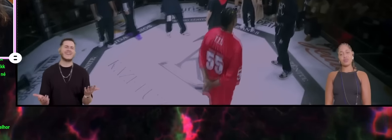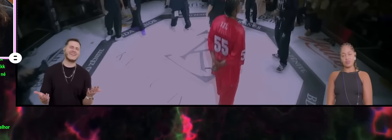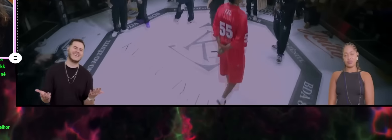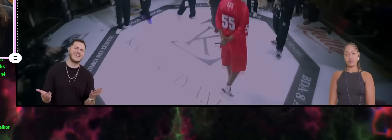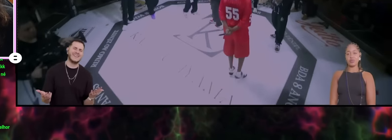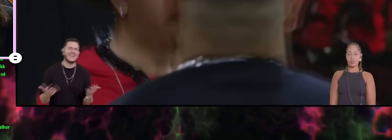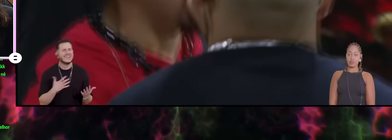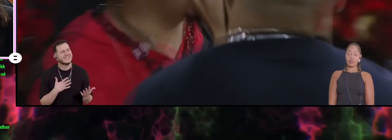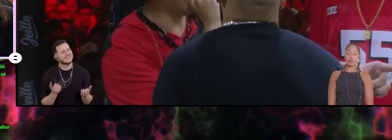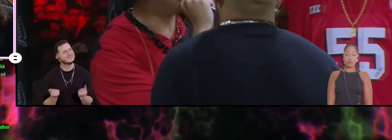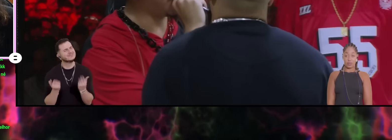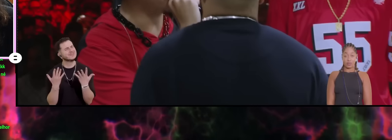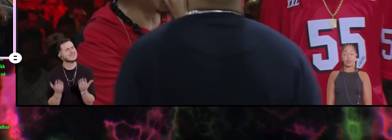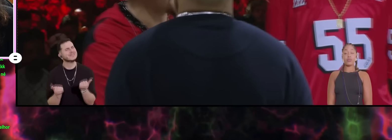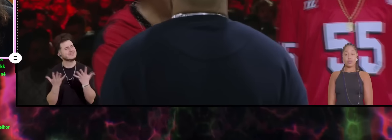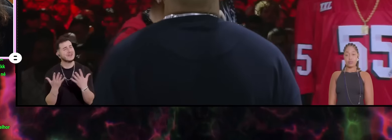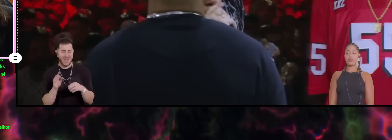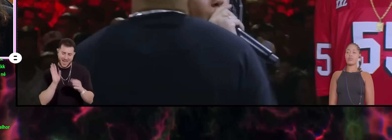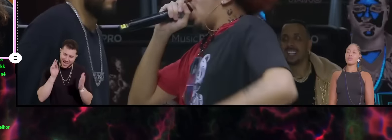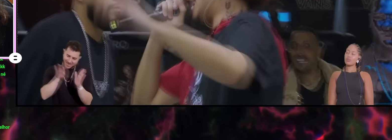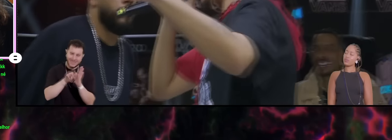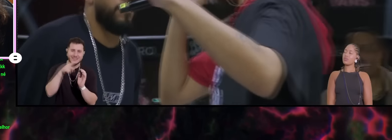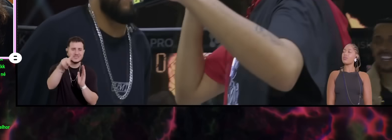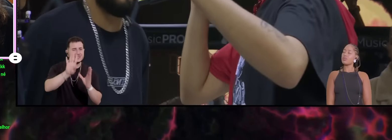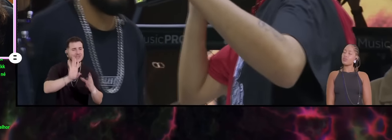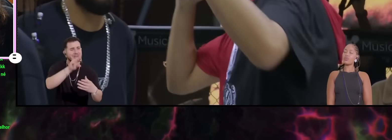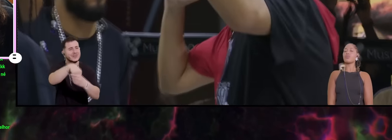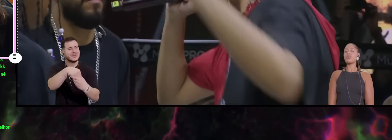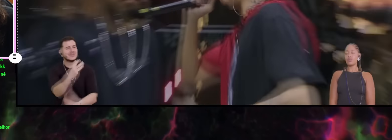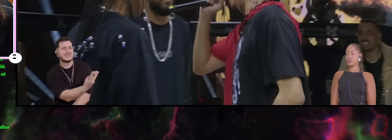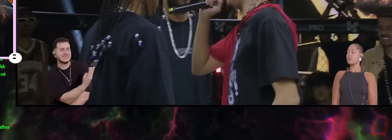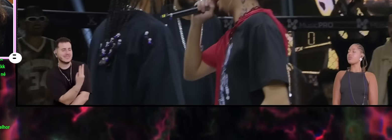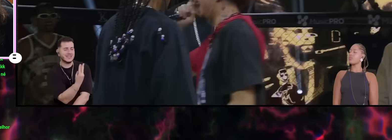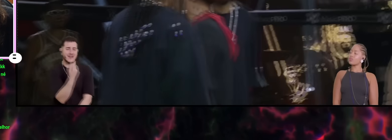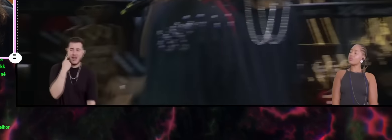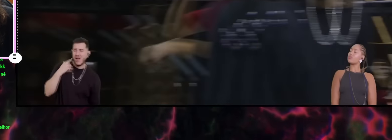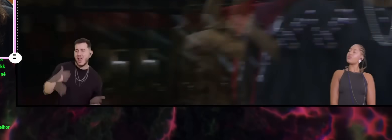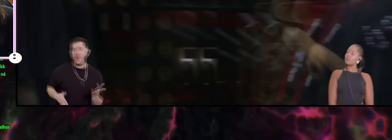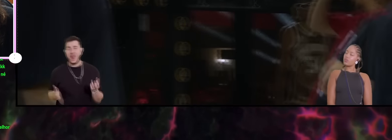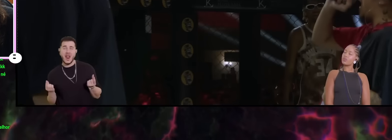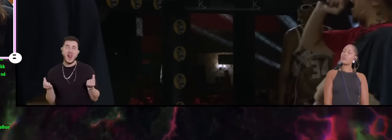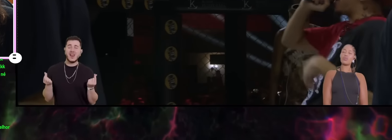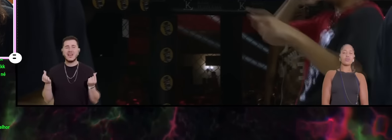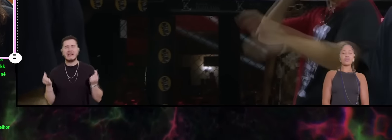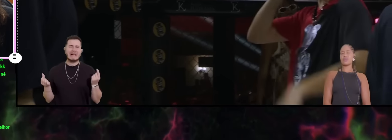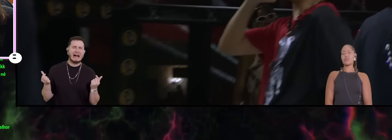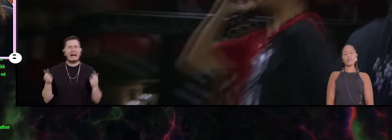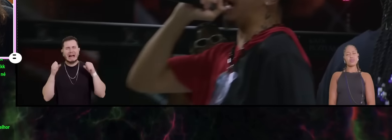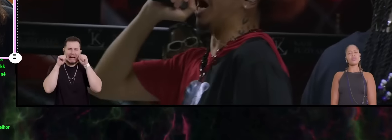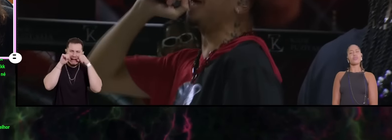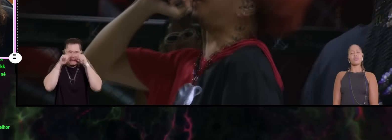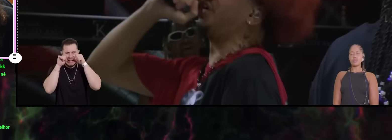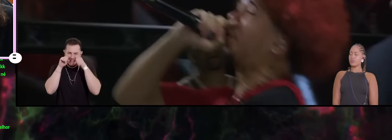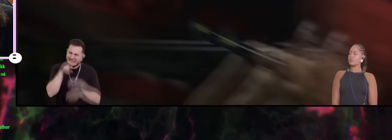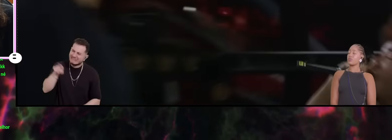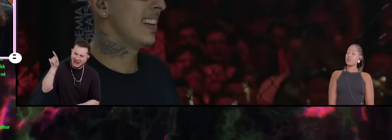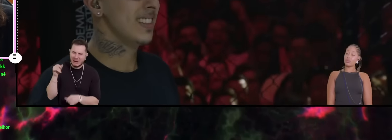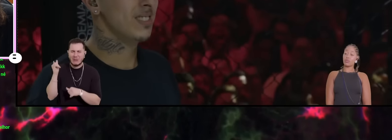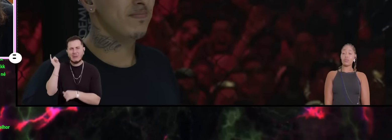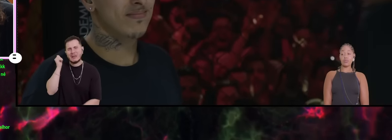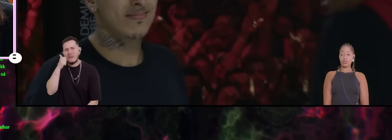E pelo visto, no seu trio também. Olha a cara aqui do playboy rico. É, vai contar pra sua mãe,